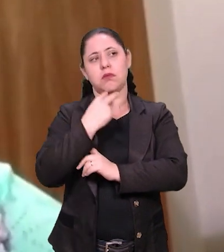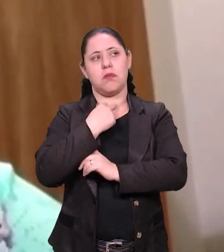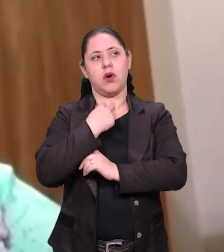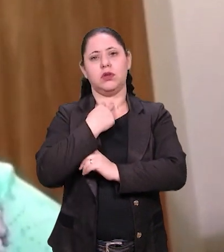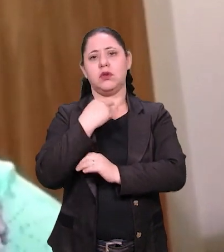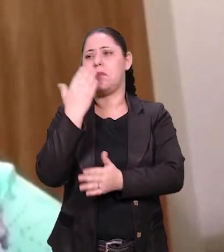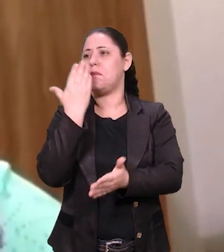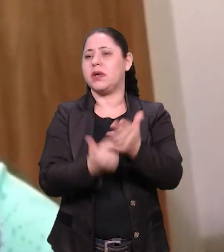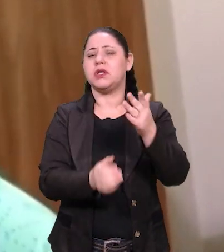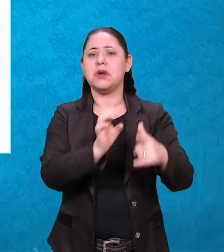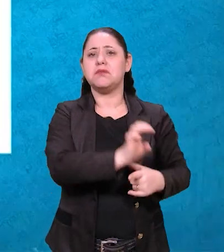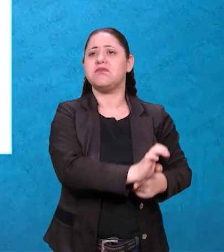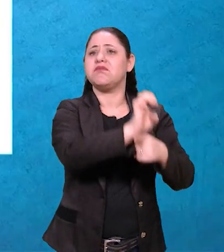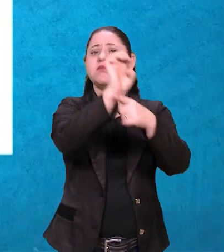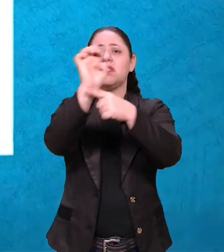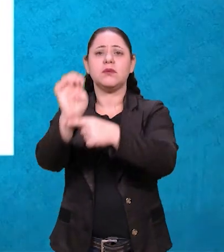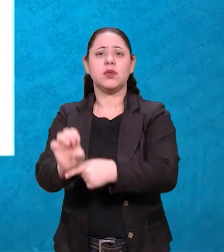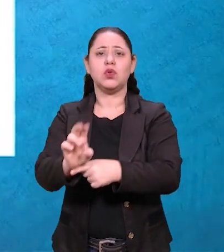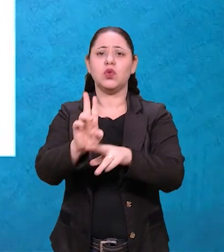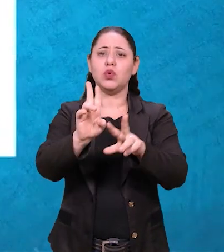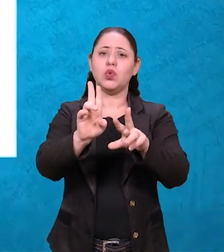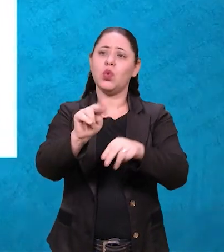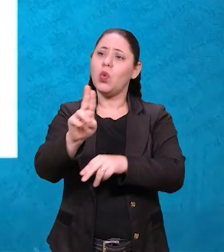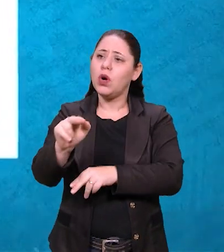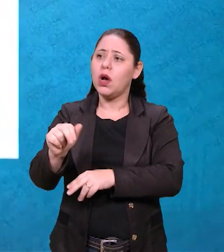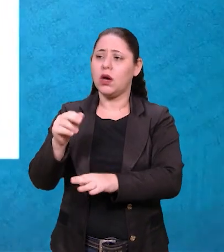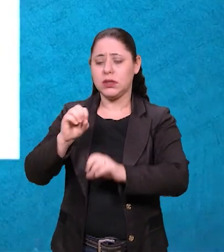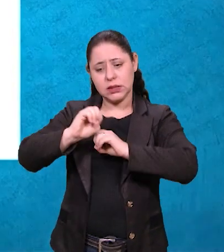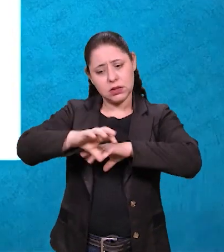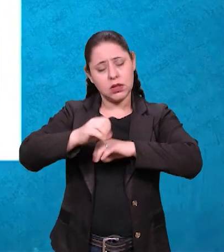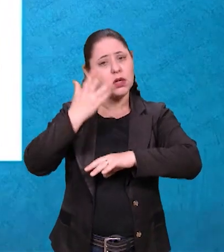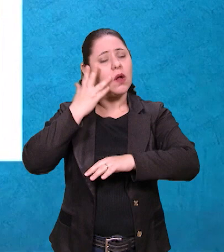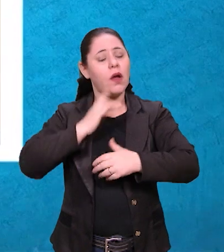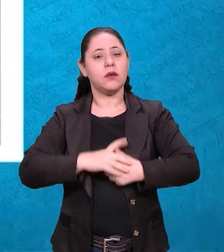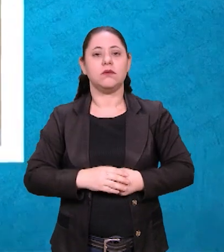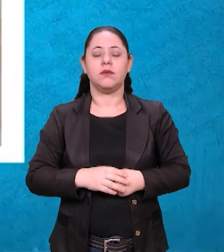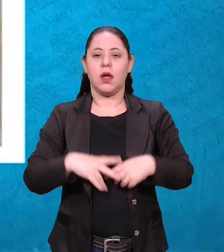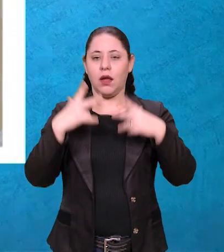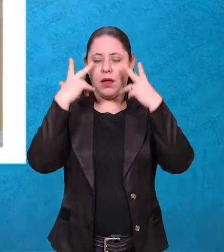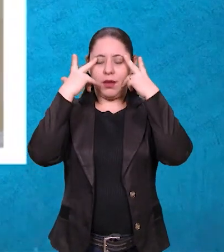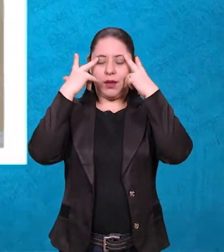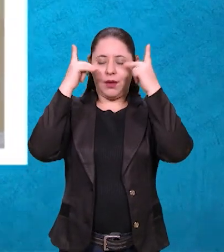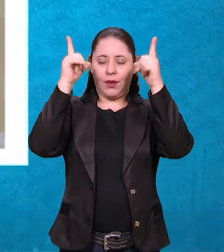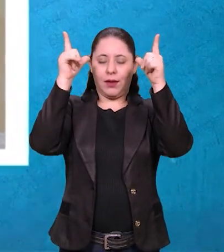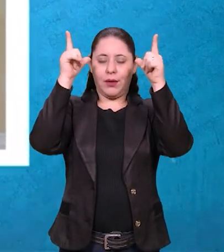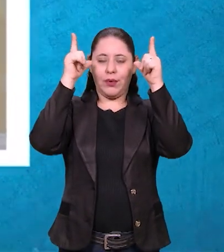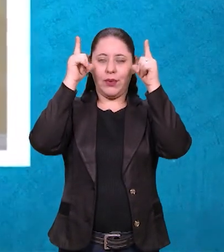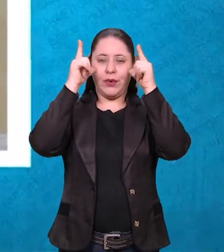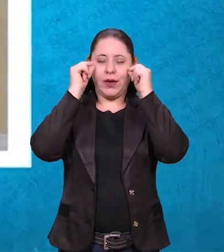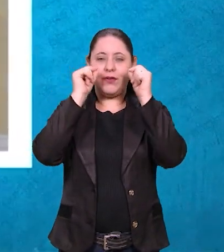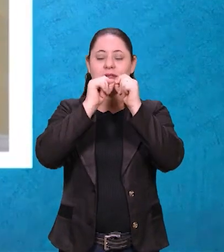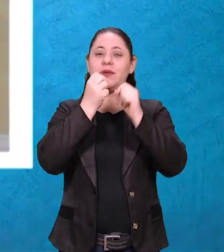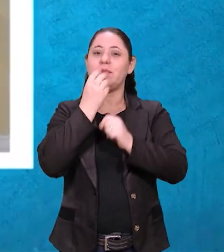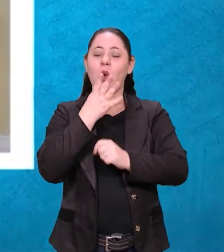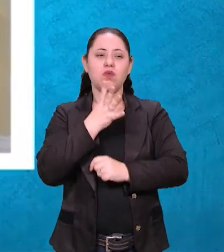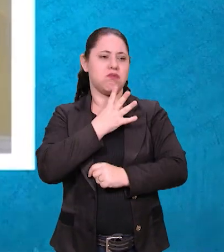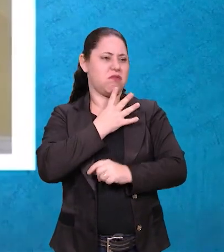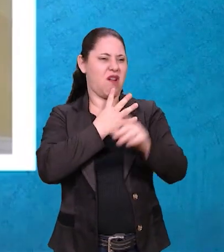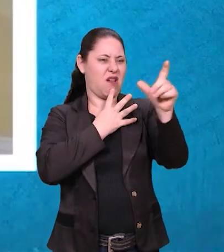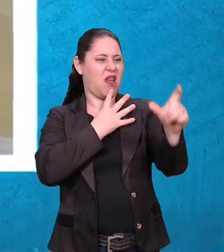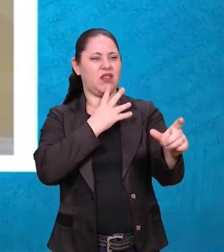gente tem que passar para as crianças. A tranquilidade de saber que tu fez o bem, mesmo sem conhecer a pessoa, né, que